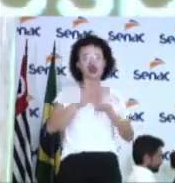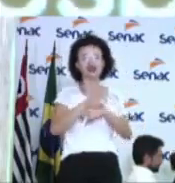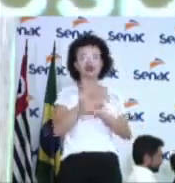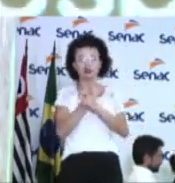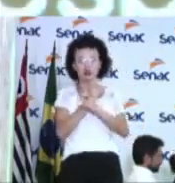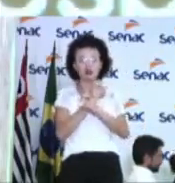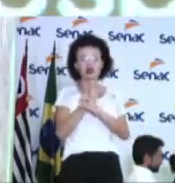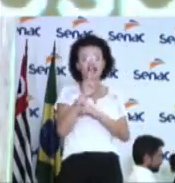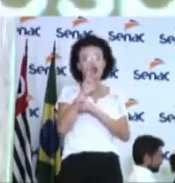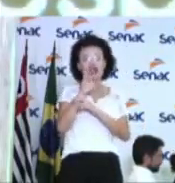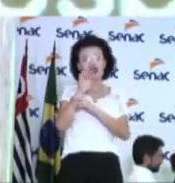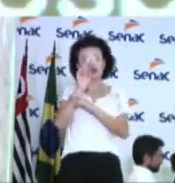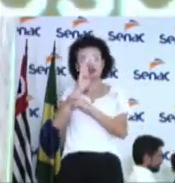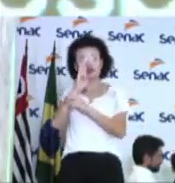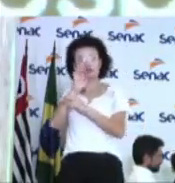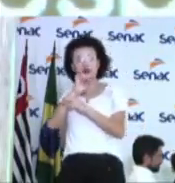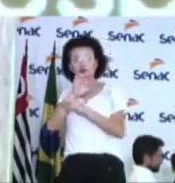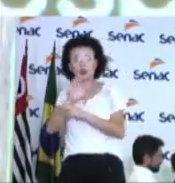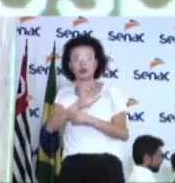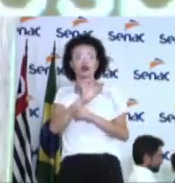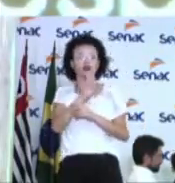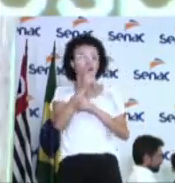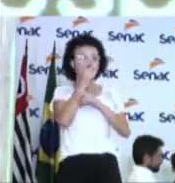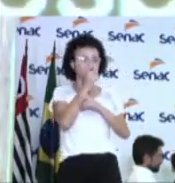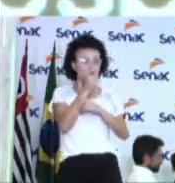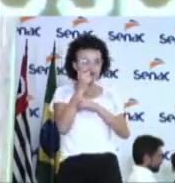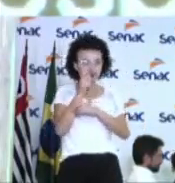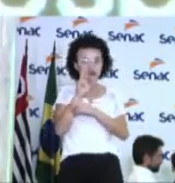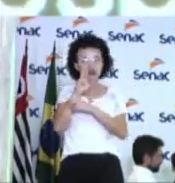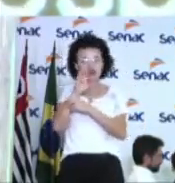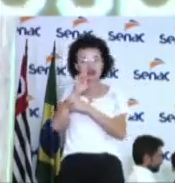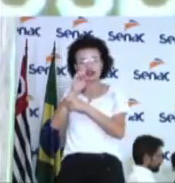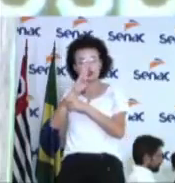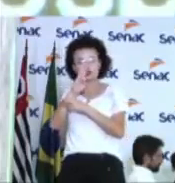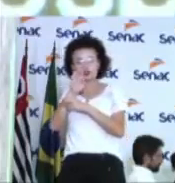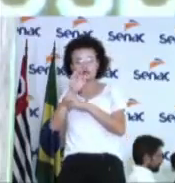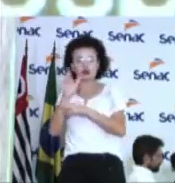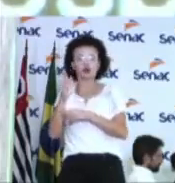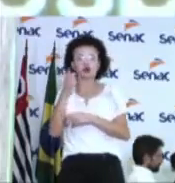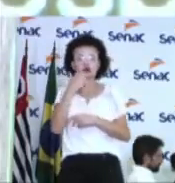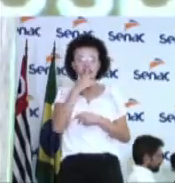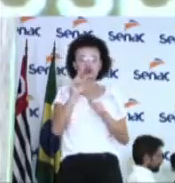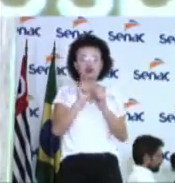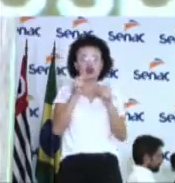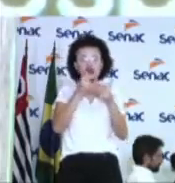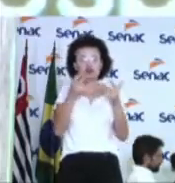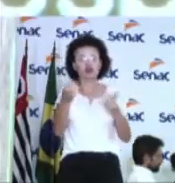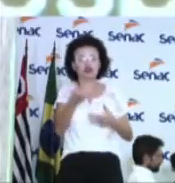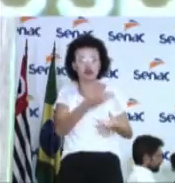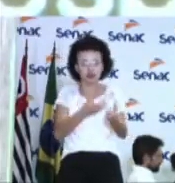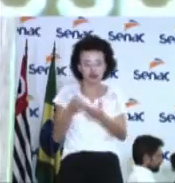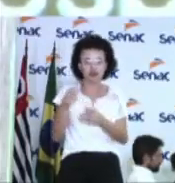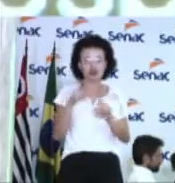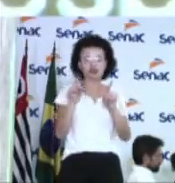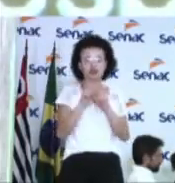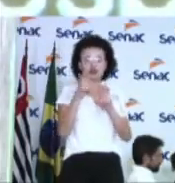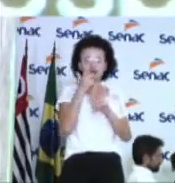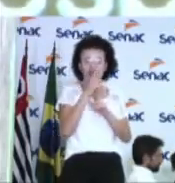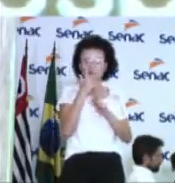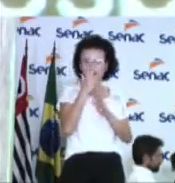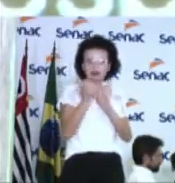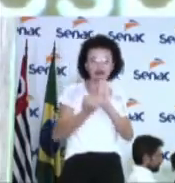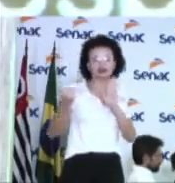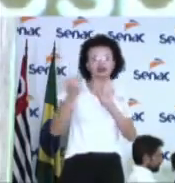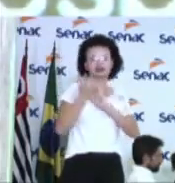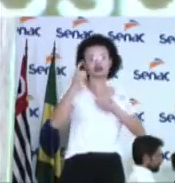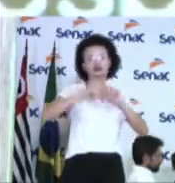nenhum nosso aqui, mas a gente assiste canais do Red Bull para ver coisas que, enfim, superam até o produto. Mas